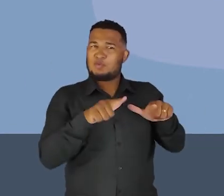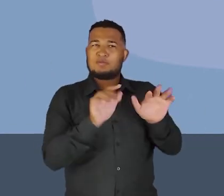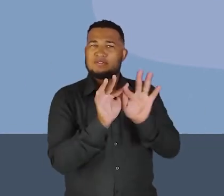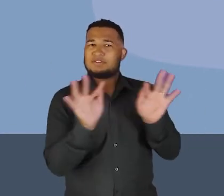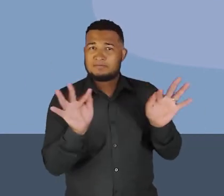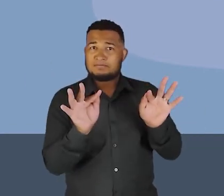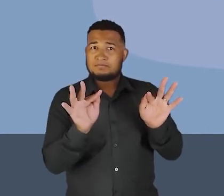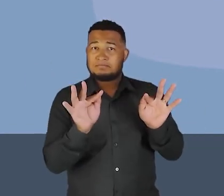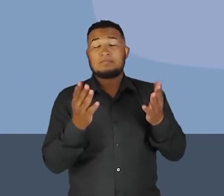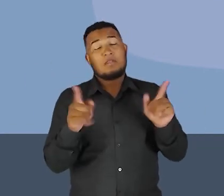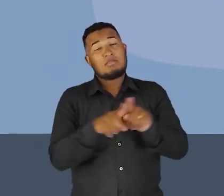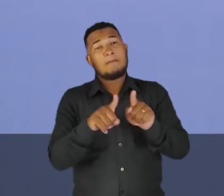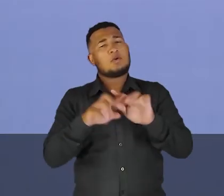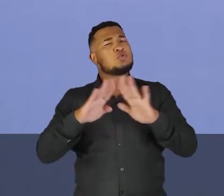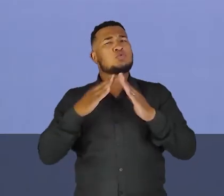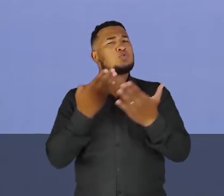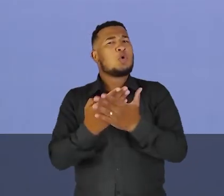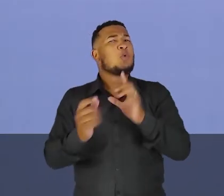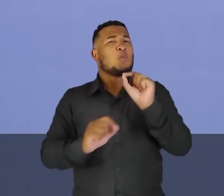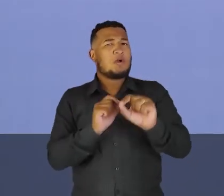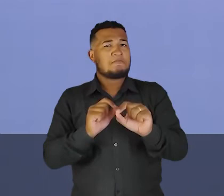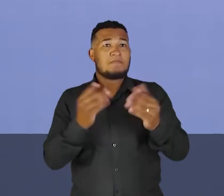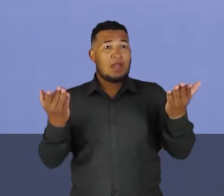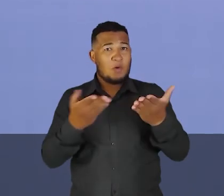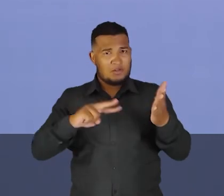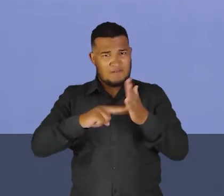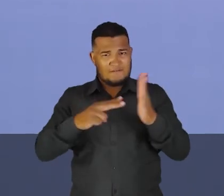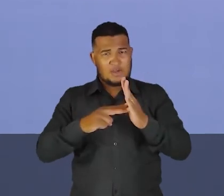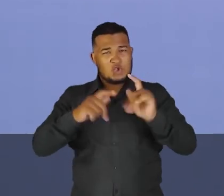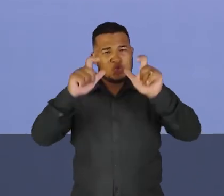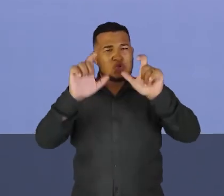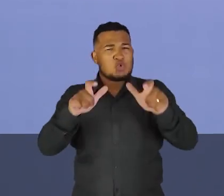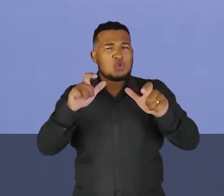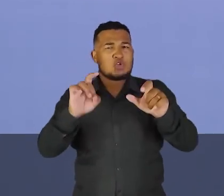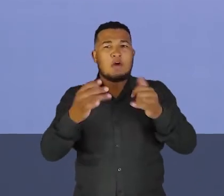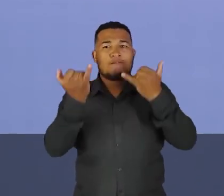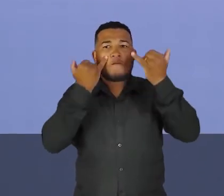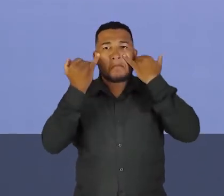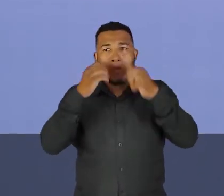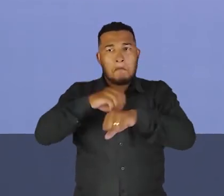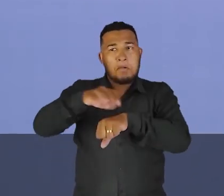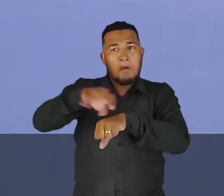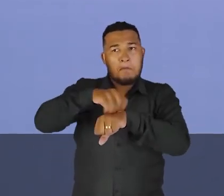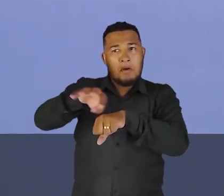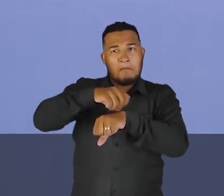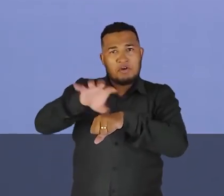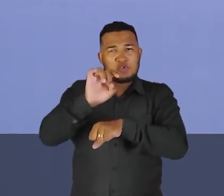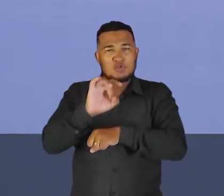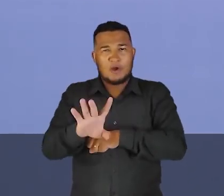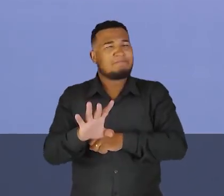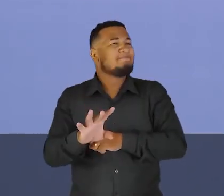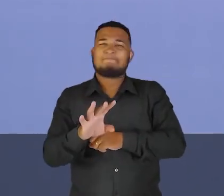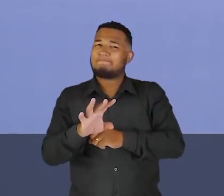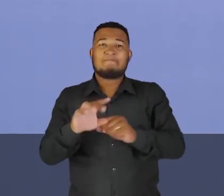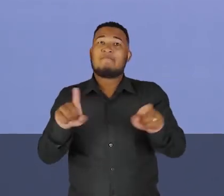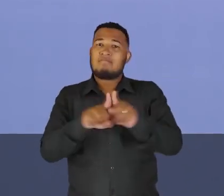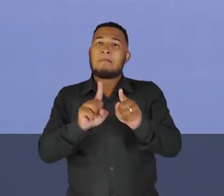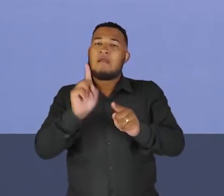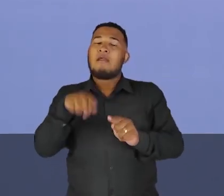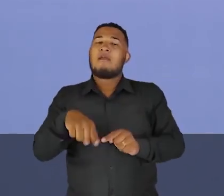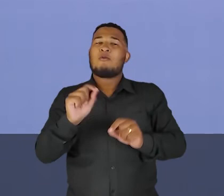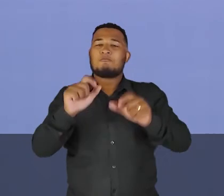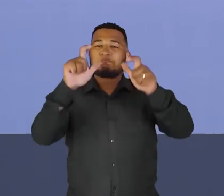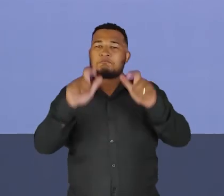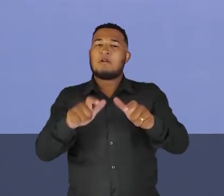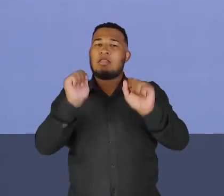né, gente? A escola agora não é só um local de passar informação. A escola agora realmente é um local que ensina os